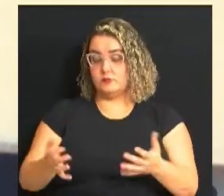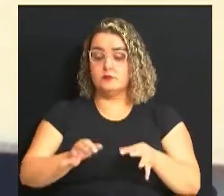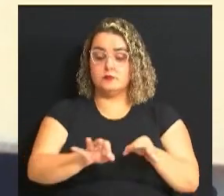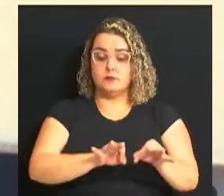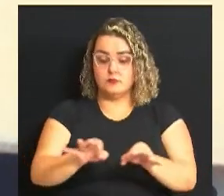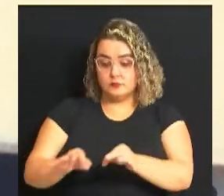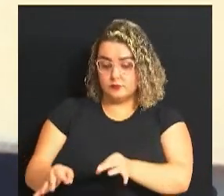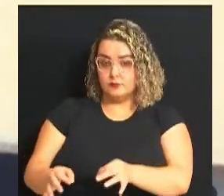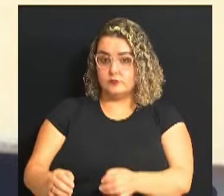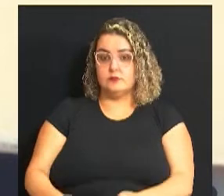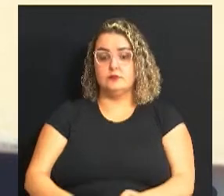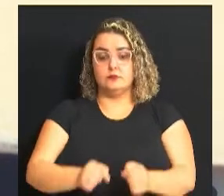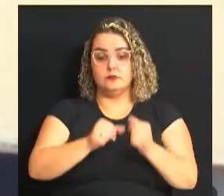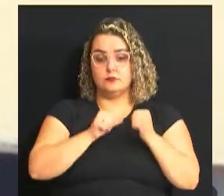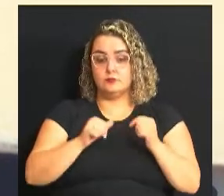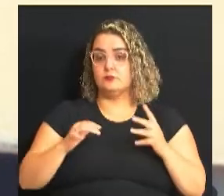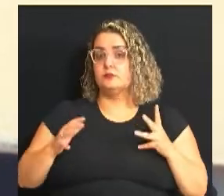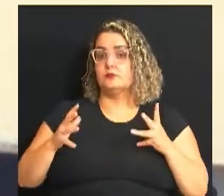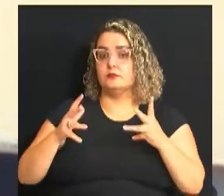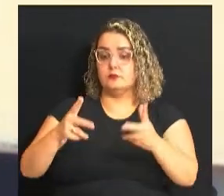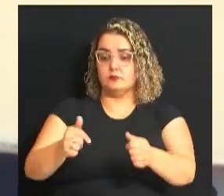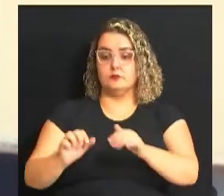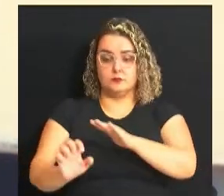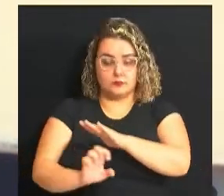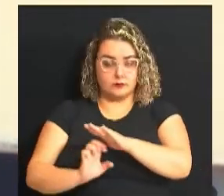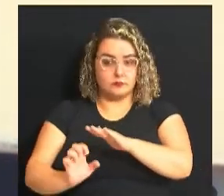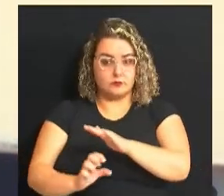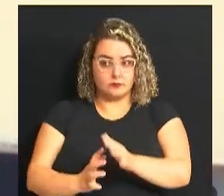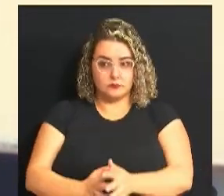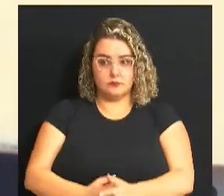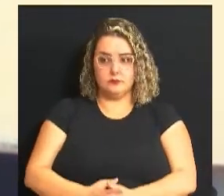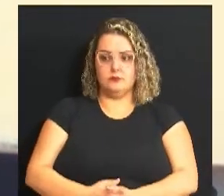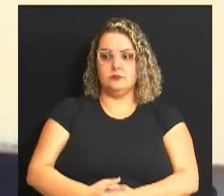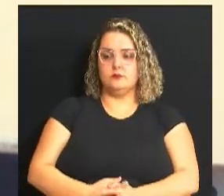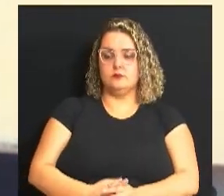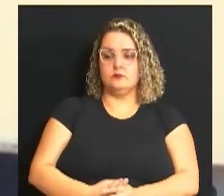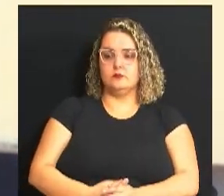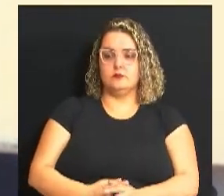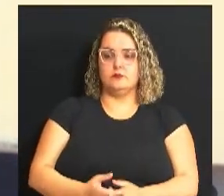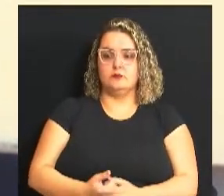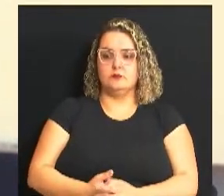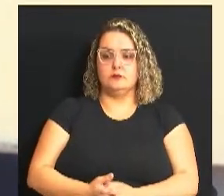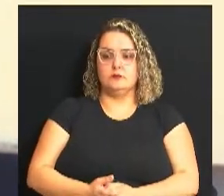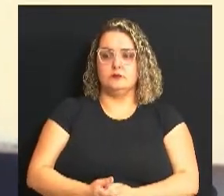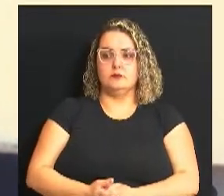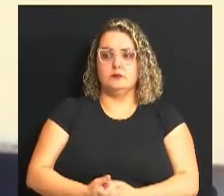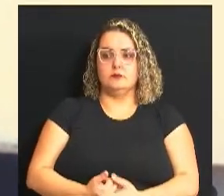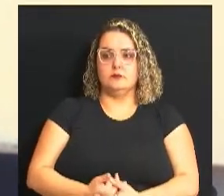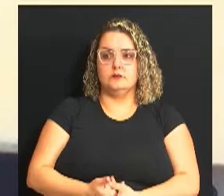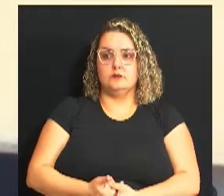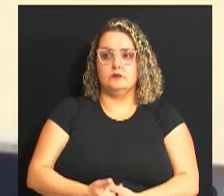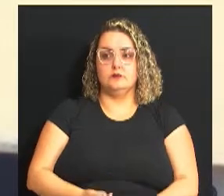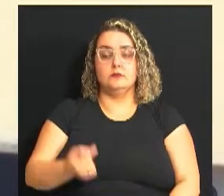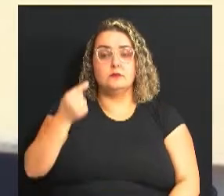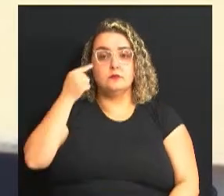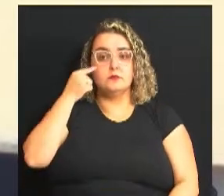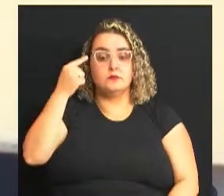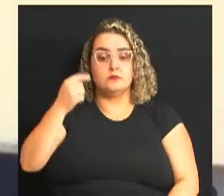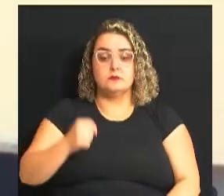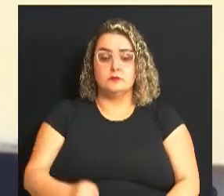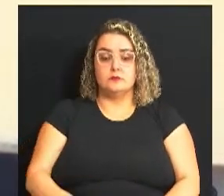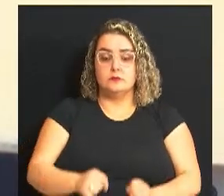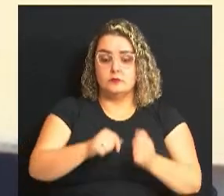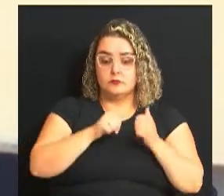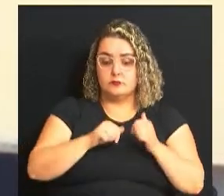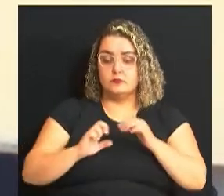vai beneficiar todas essas empresas. O intuito é beneficiar as empresas